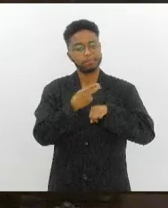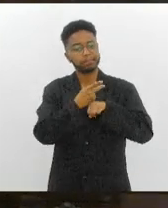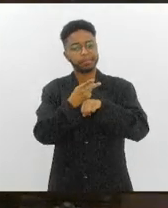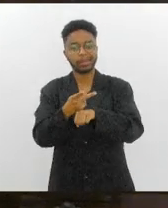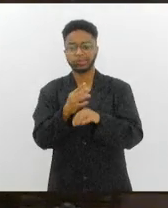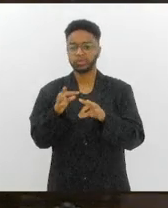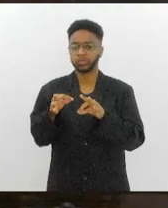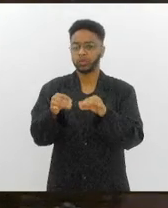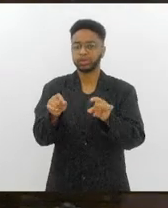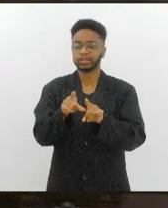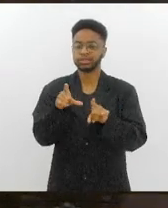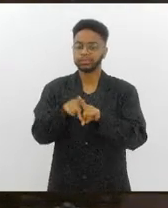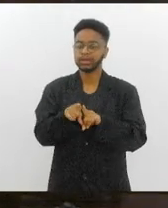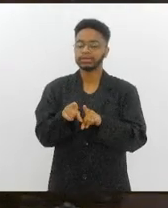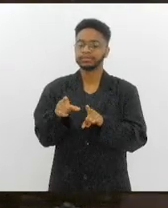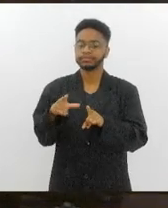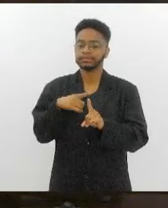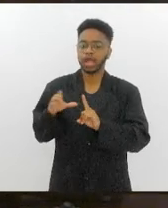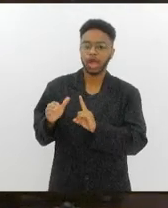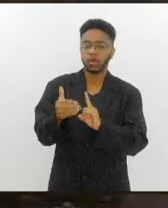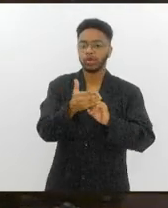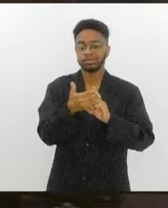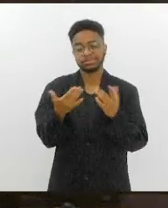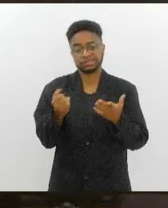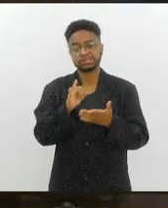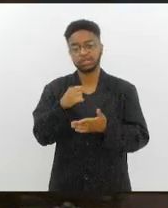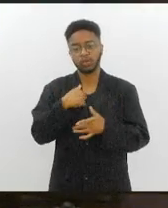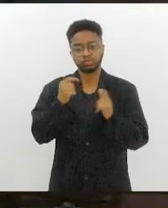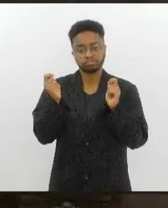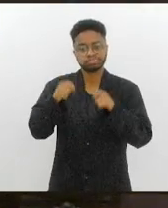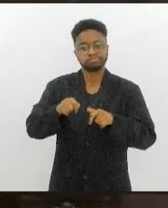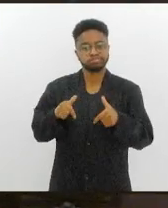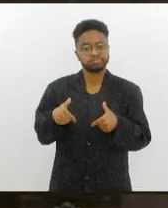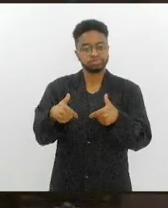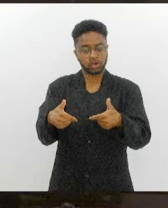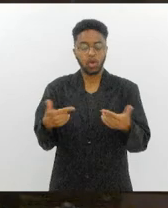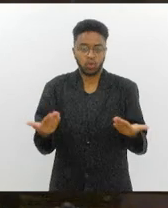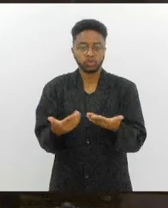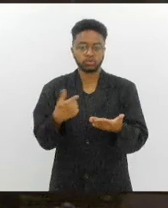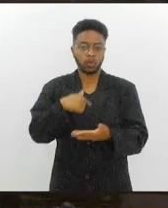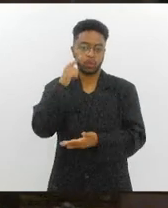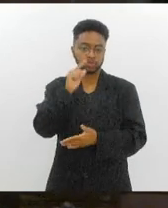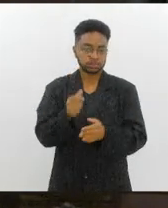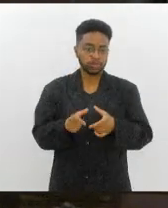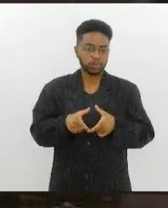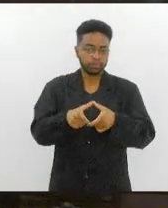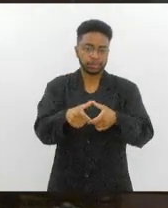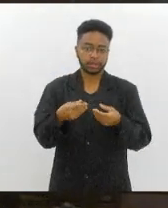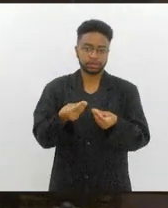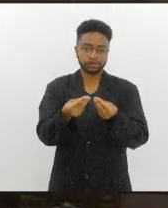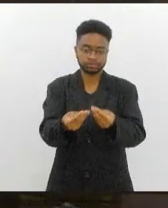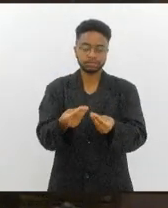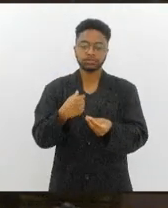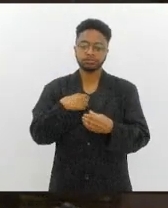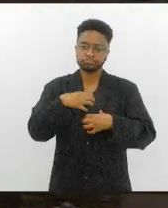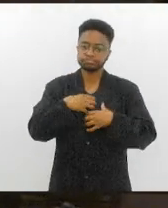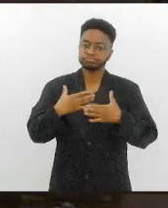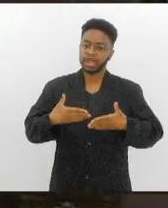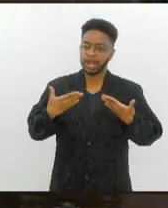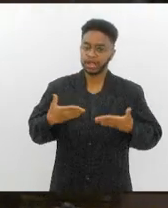o acolhimento que a gente pode dar. Então, o que tiver ao meu alcance, e hoje isso está ao meu alcance, concedo aqui com muita honra, com muita